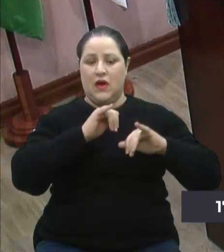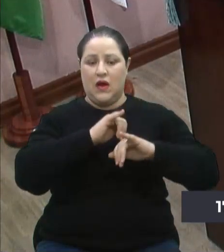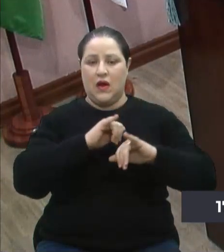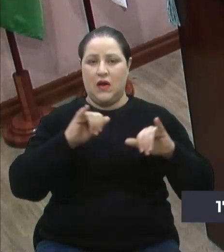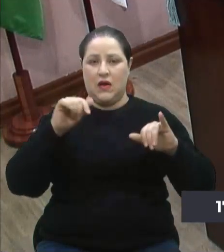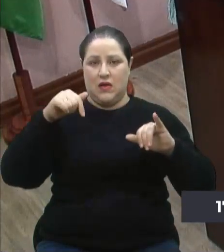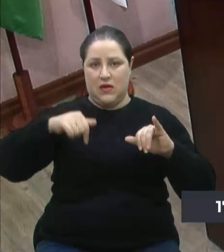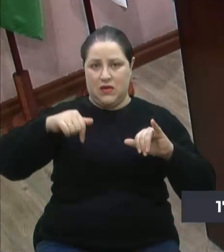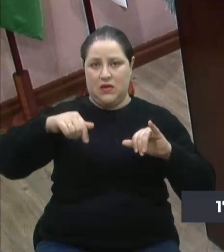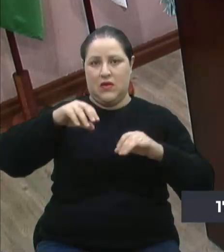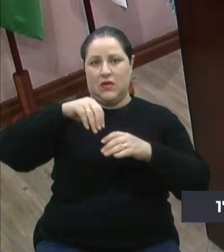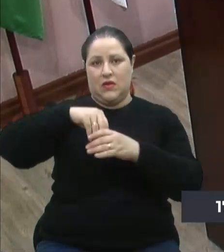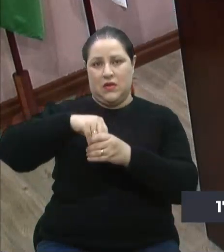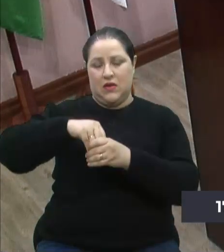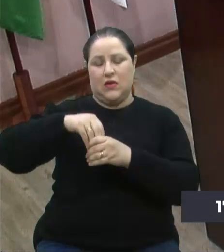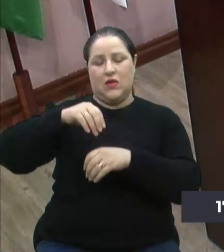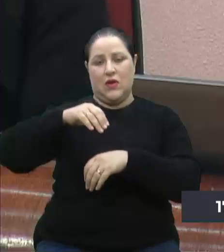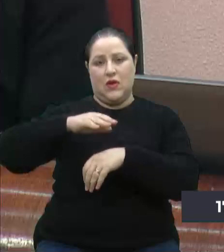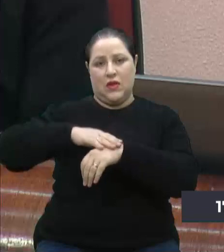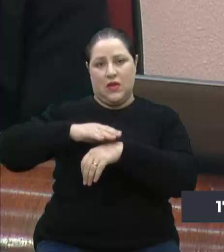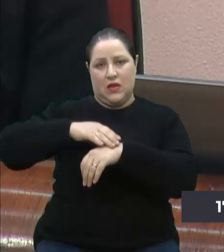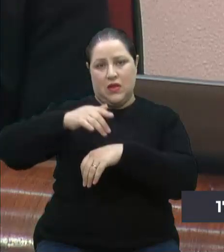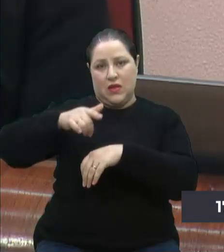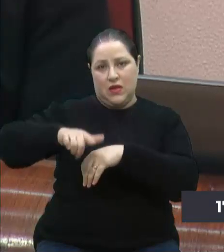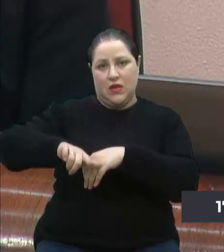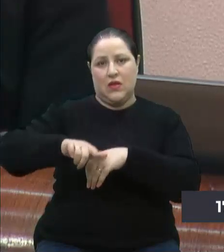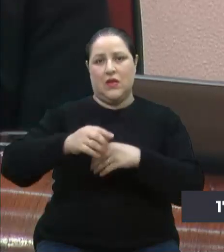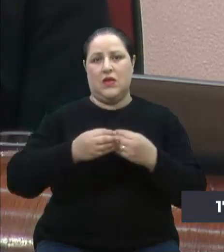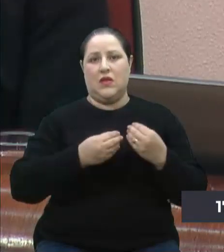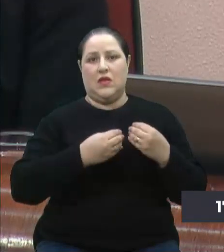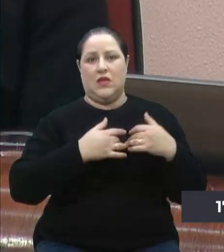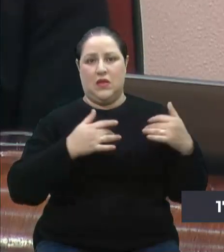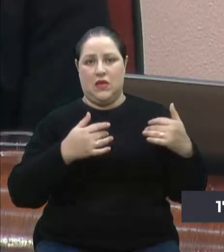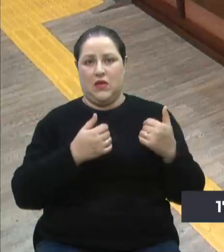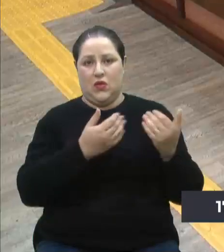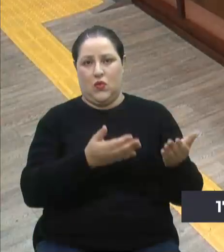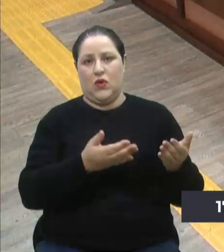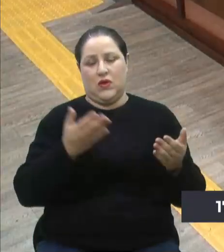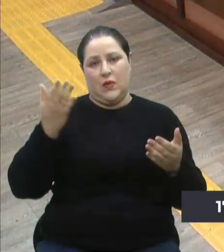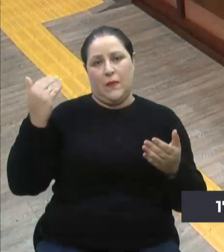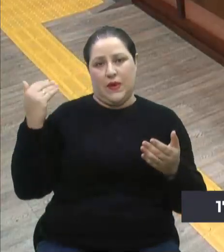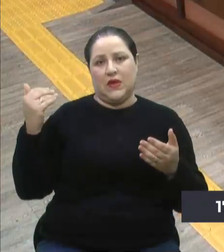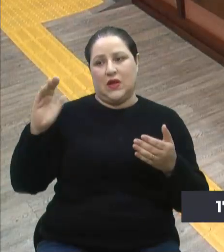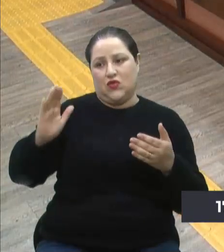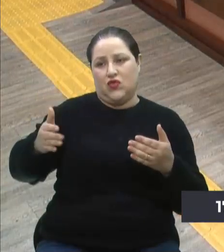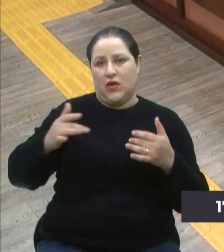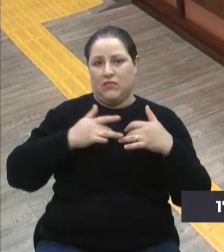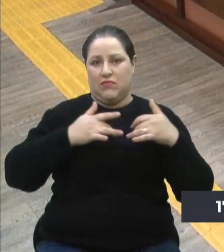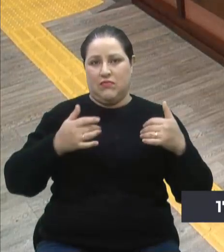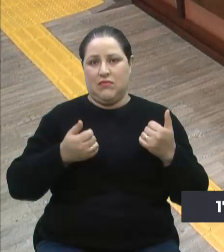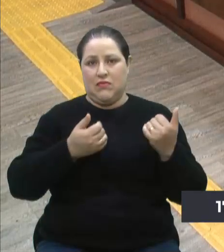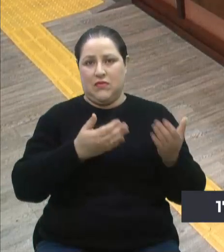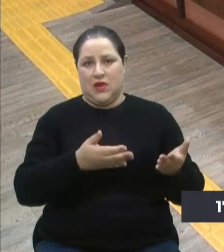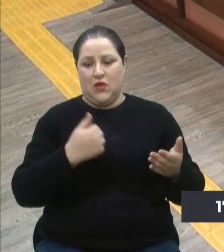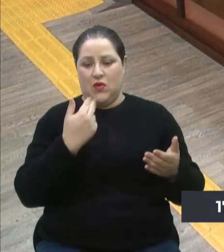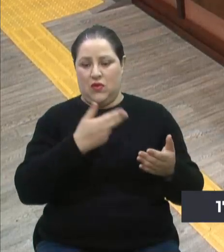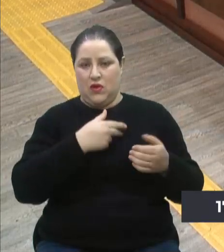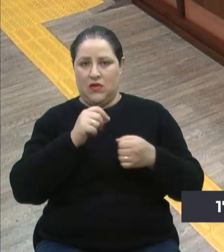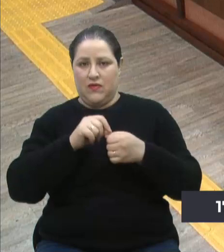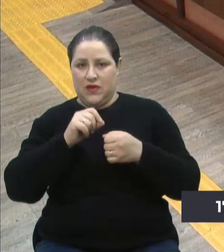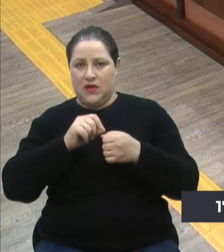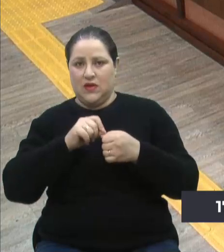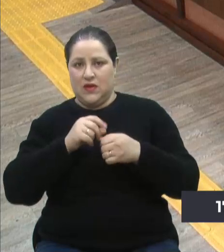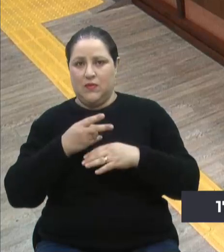também né para gente fazer mais um momento de doação né E já fez em outros momentos então ele vai buscar fazer e também